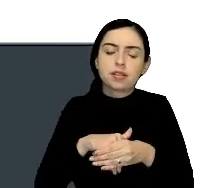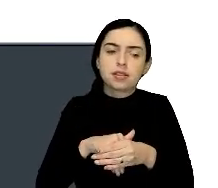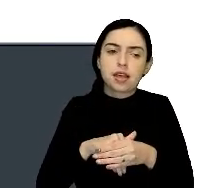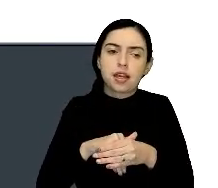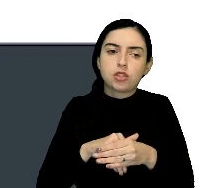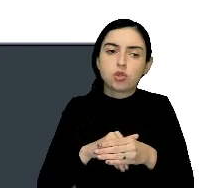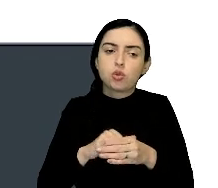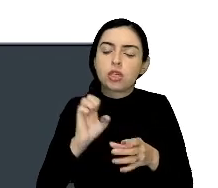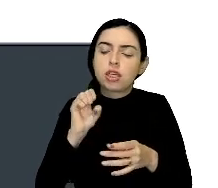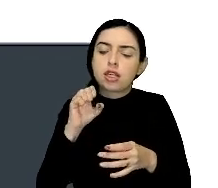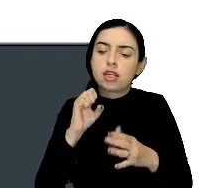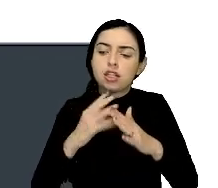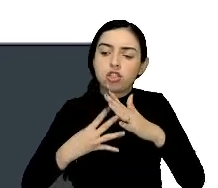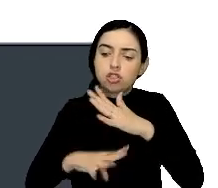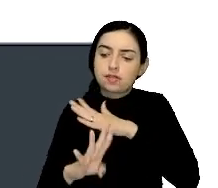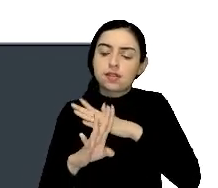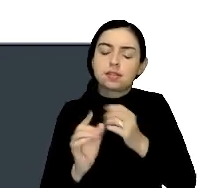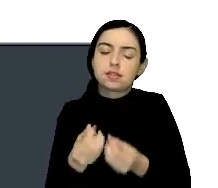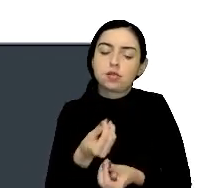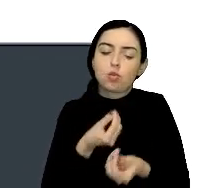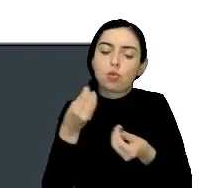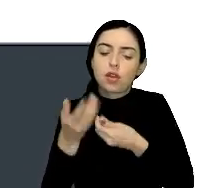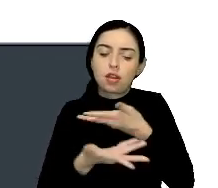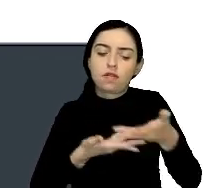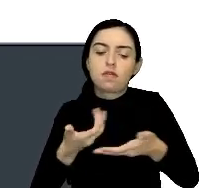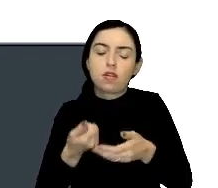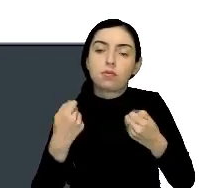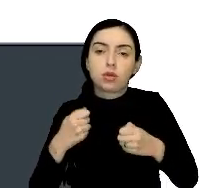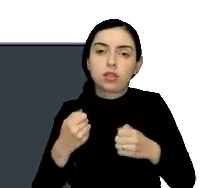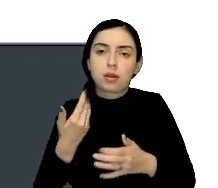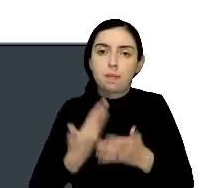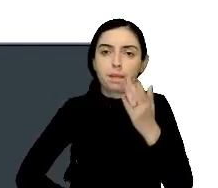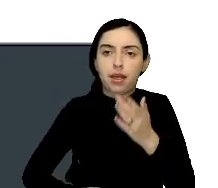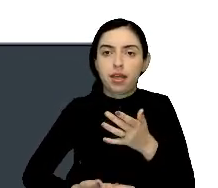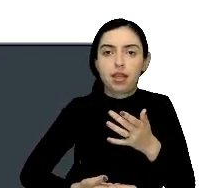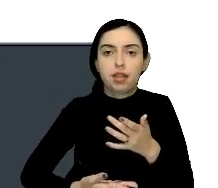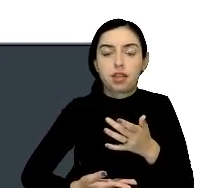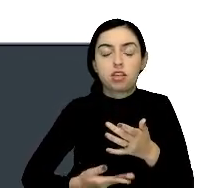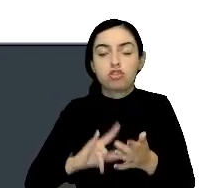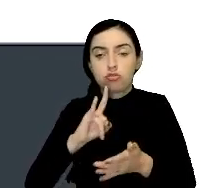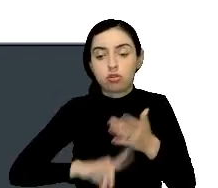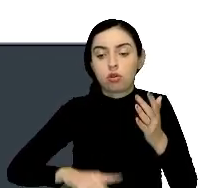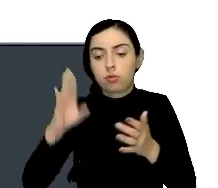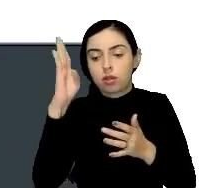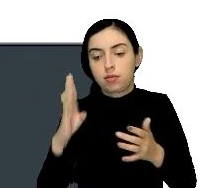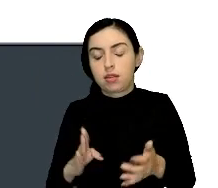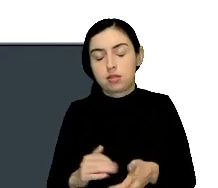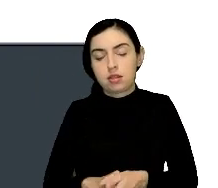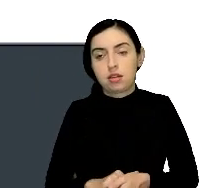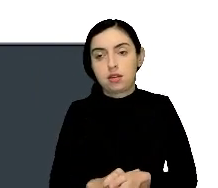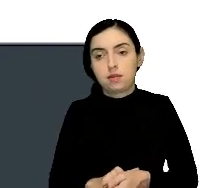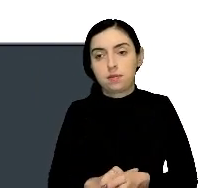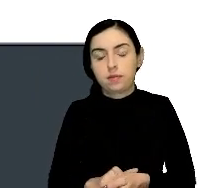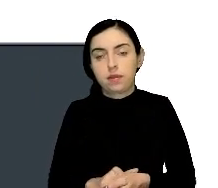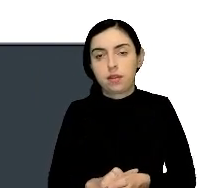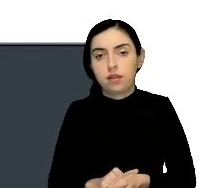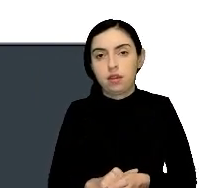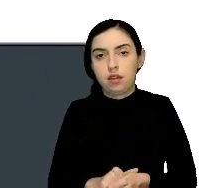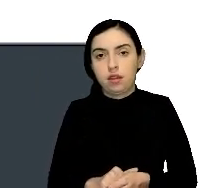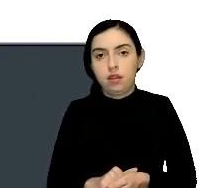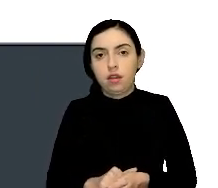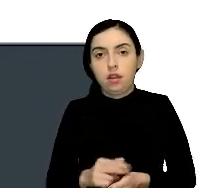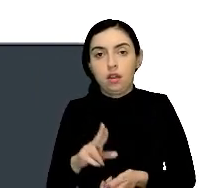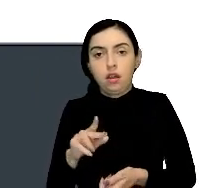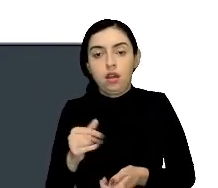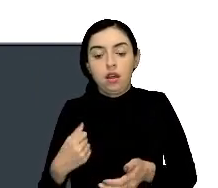julgados no Supremo Tribunal Federal, que envolvem a possibilidade de perda de nacionalidade brasileira no caso do cometimento de